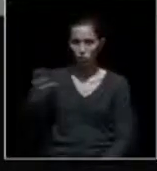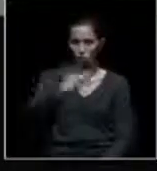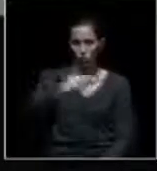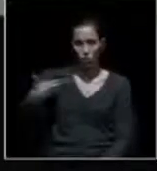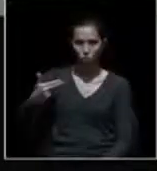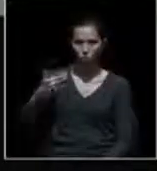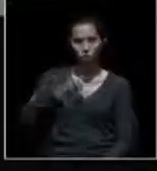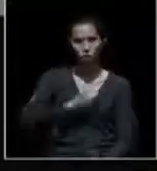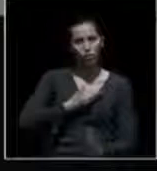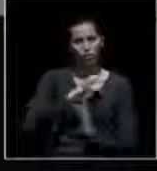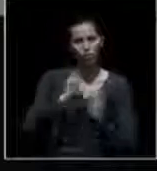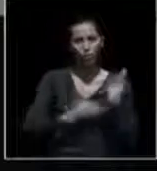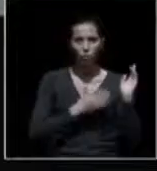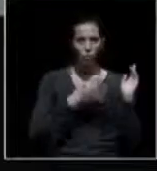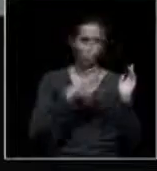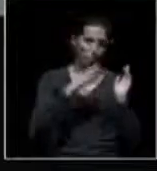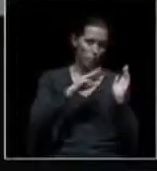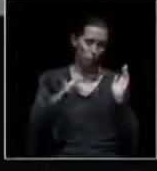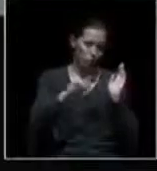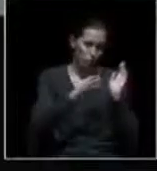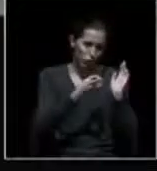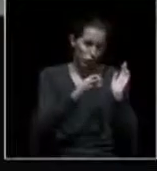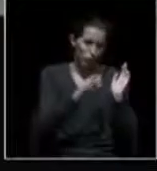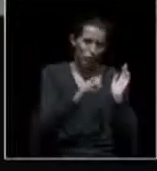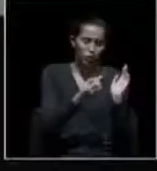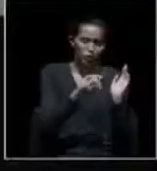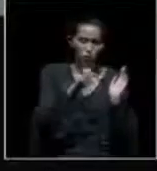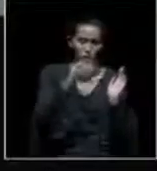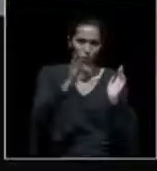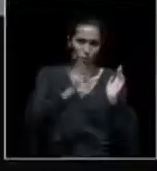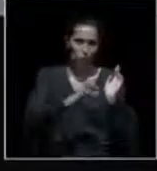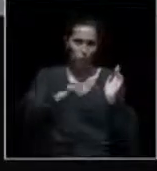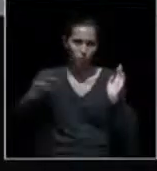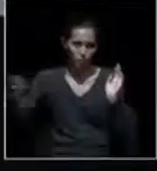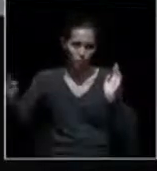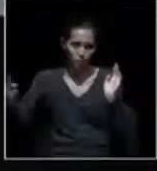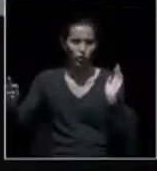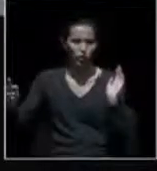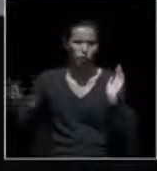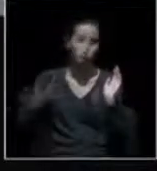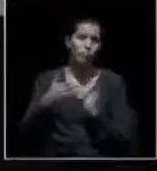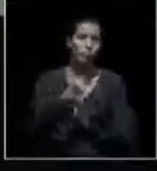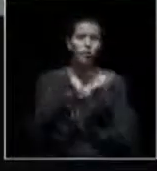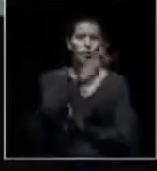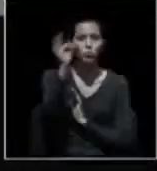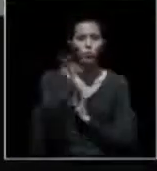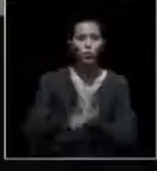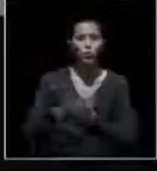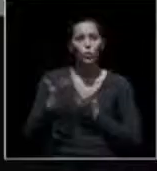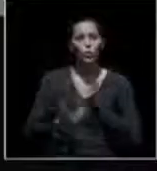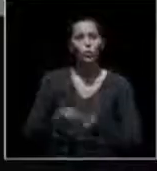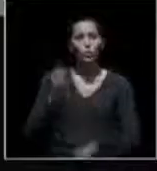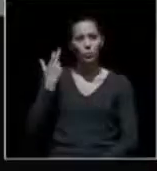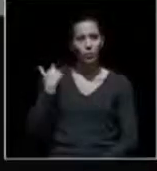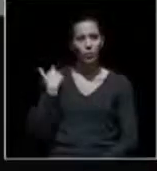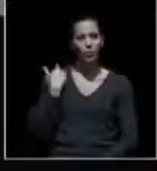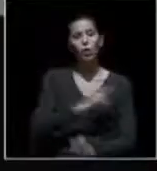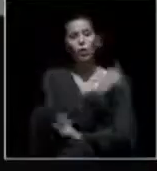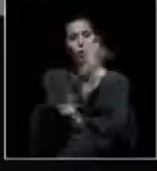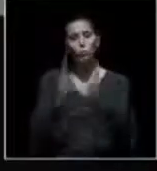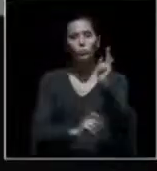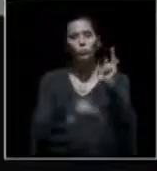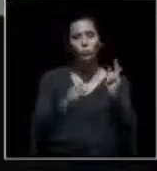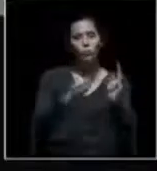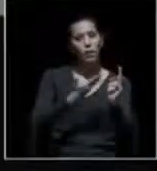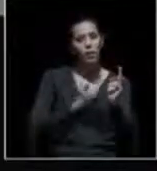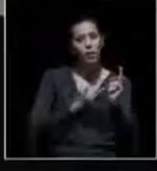milhões de euros, mais concretamente nos 904 milhões, ou seja, menos 15% do que no ano anterior, e reduziu também a